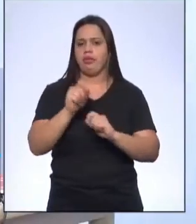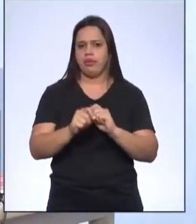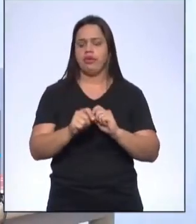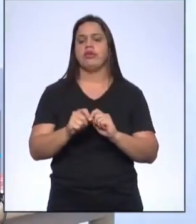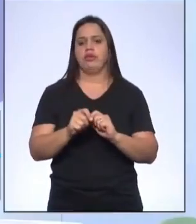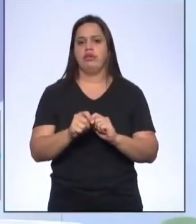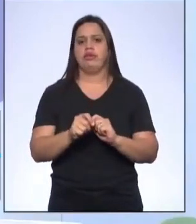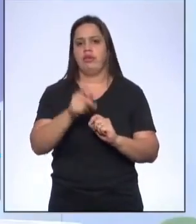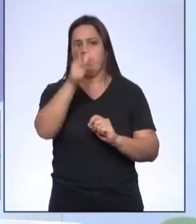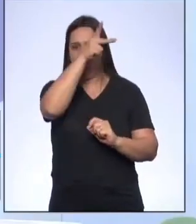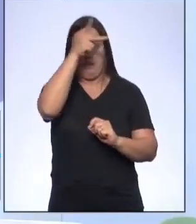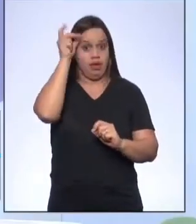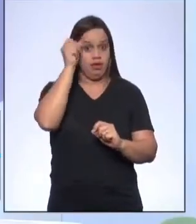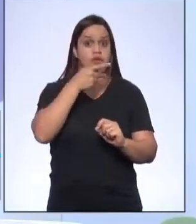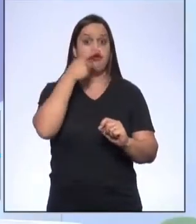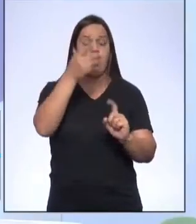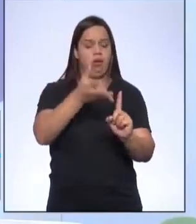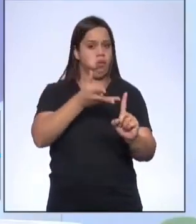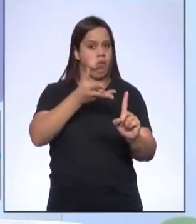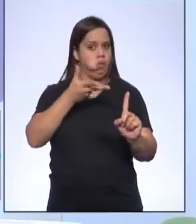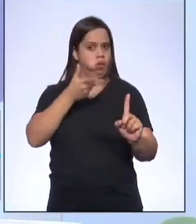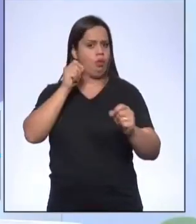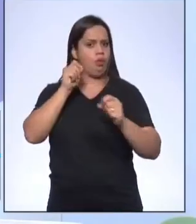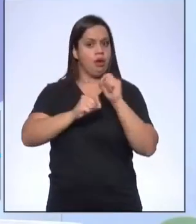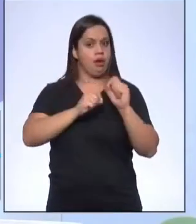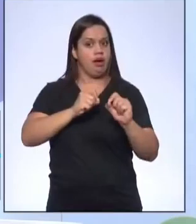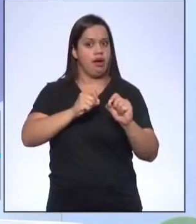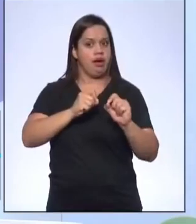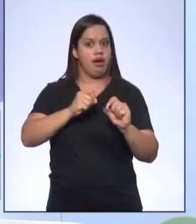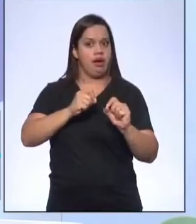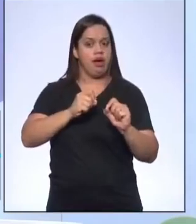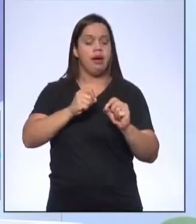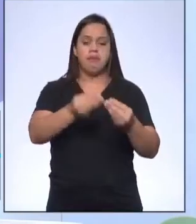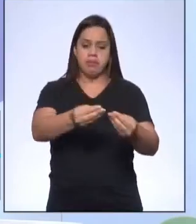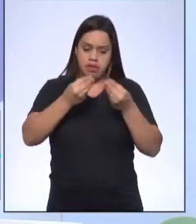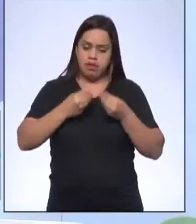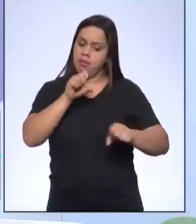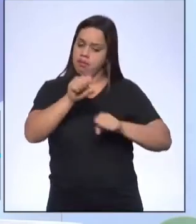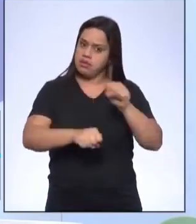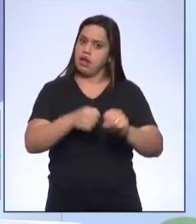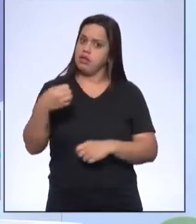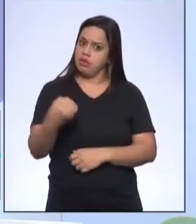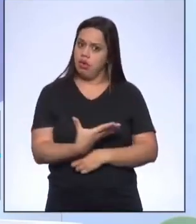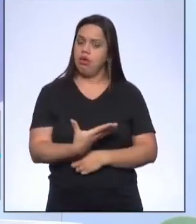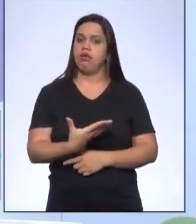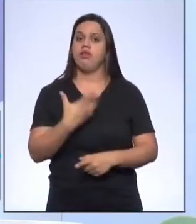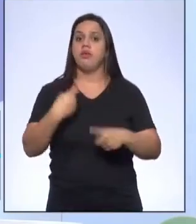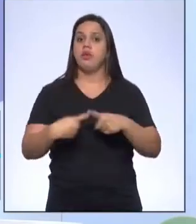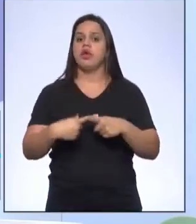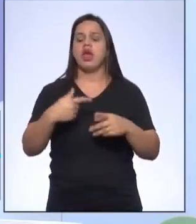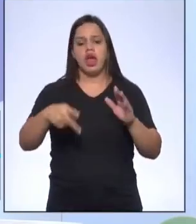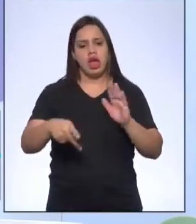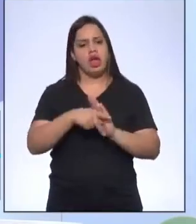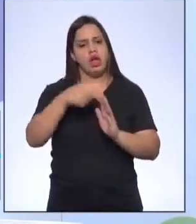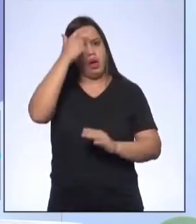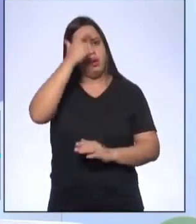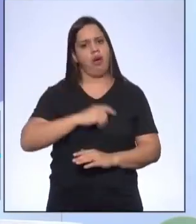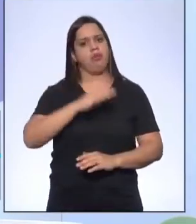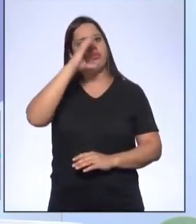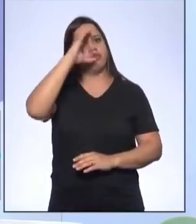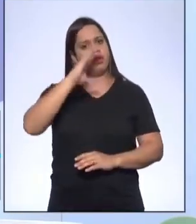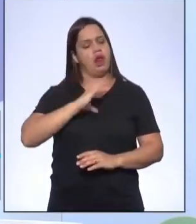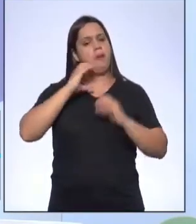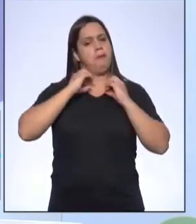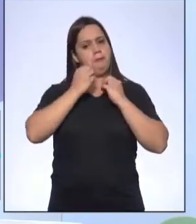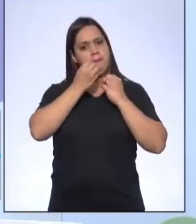perfeito. Convencer. Então, assim, ele tenta convencer a darem uma nova bicicleta para ele, falando que ele é um cidadão de bem, que ele paga suas